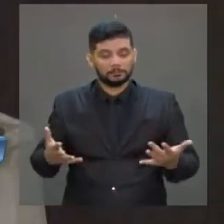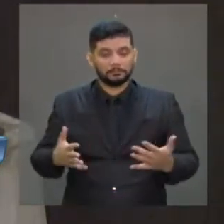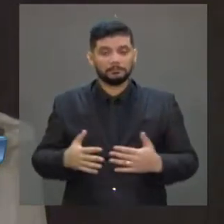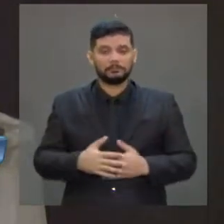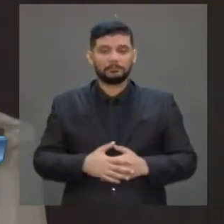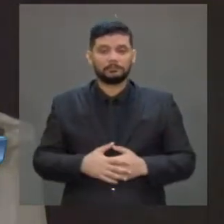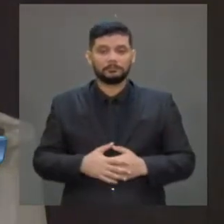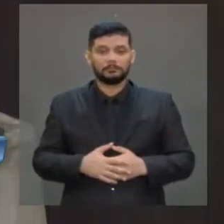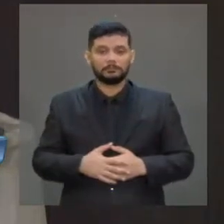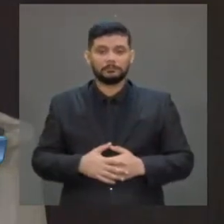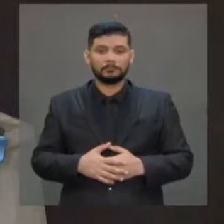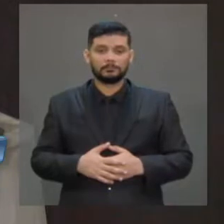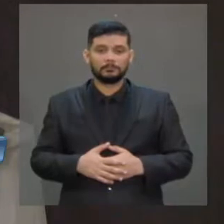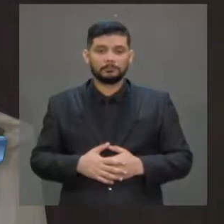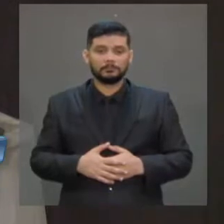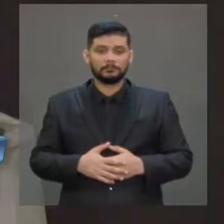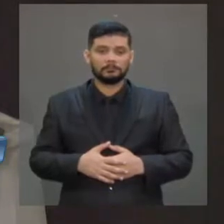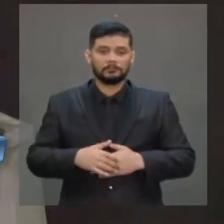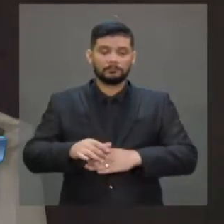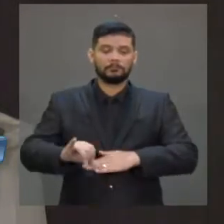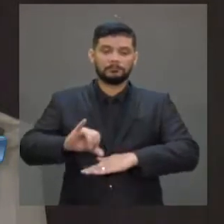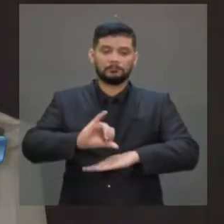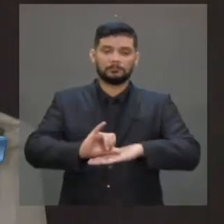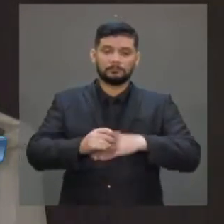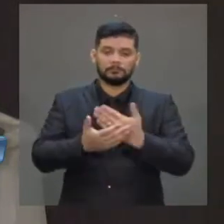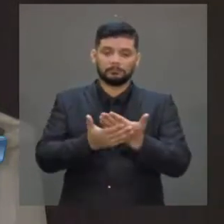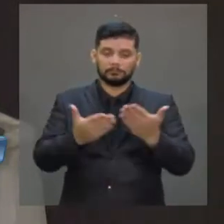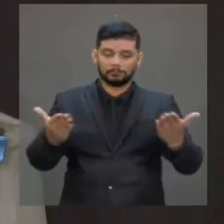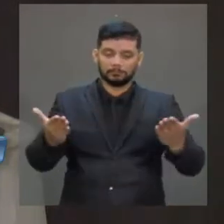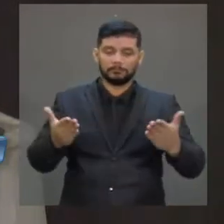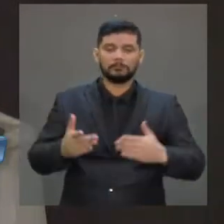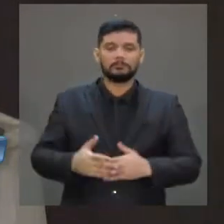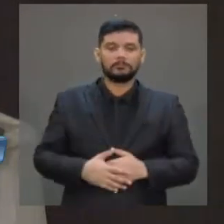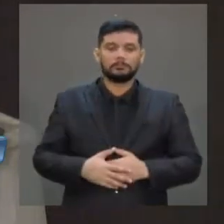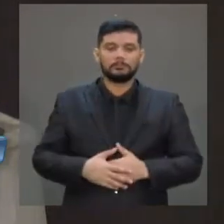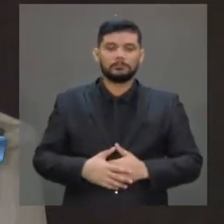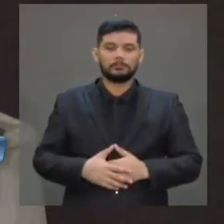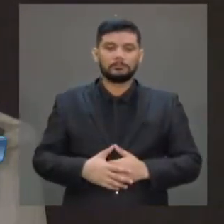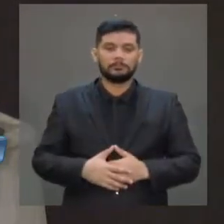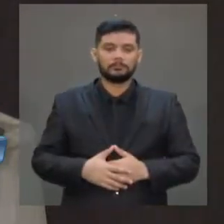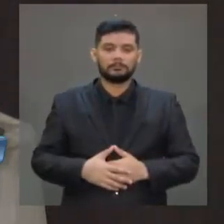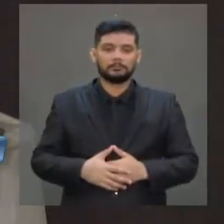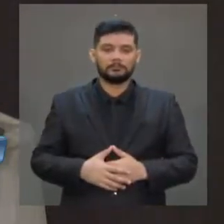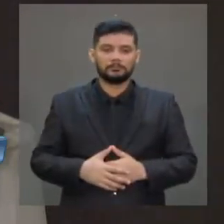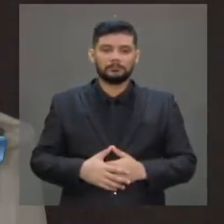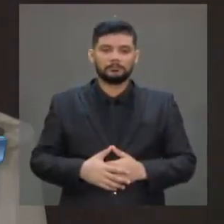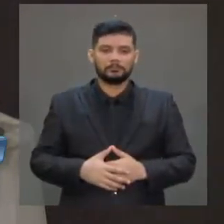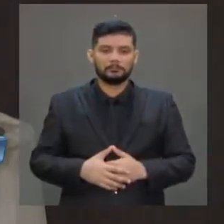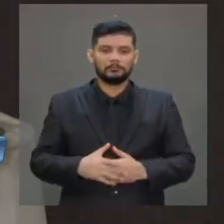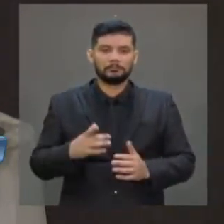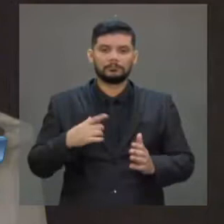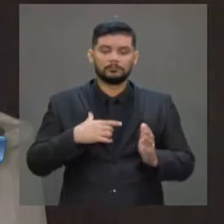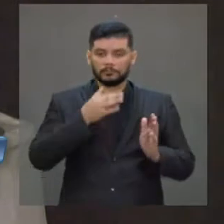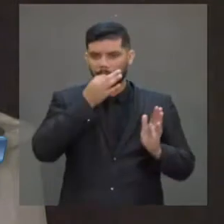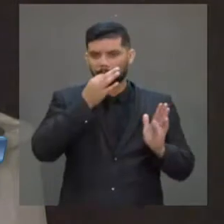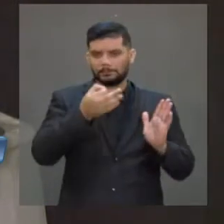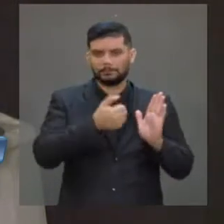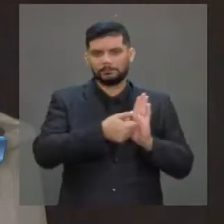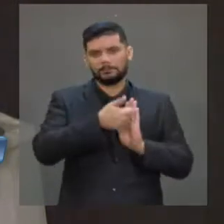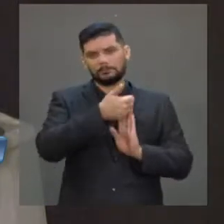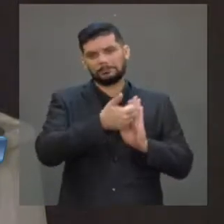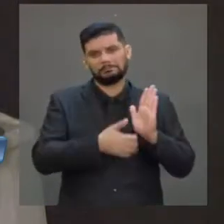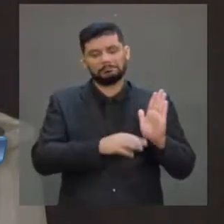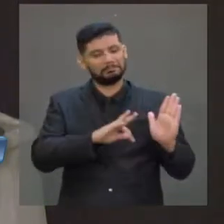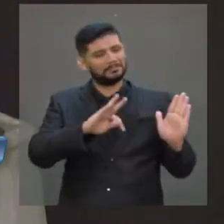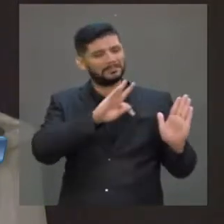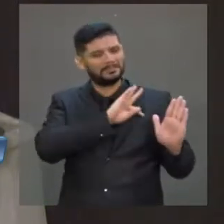deputadas, eu coloco aqui à disposição, né, fizemos uma justificativa a mais